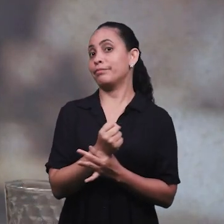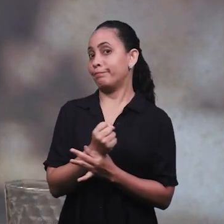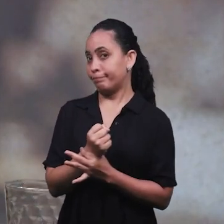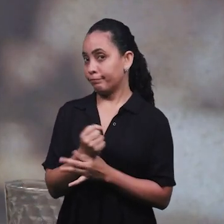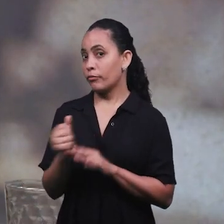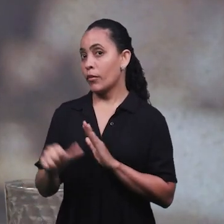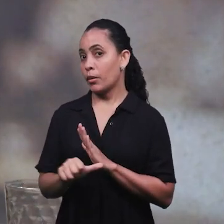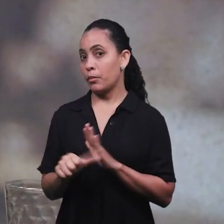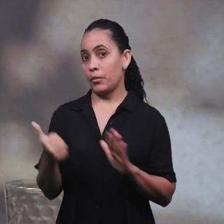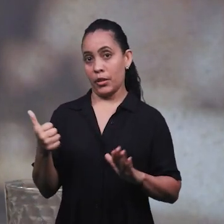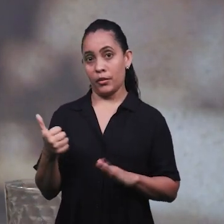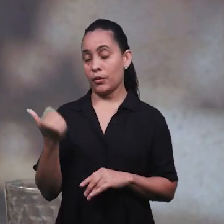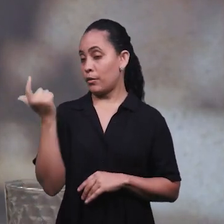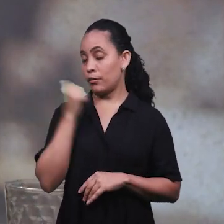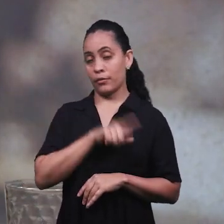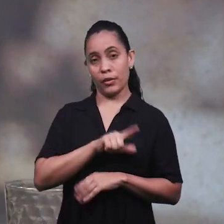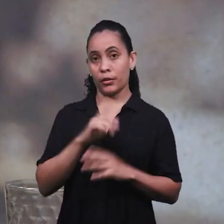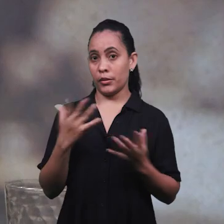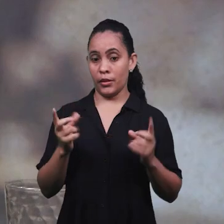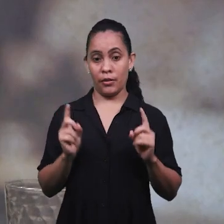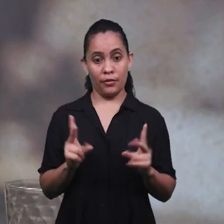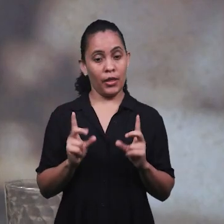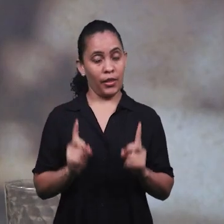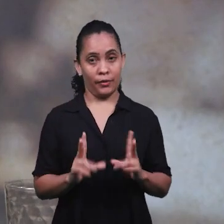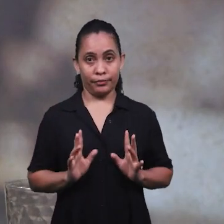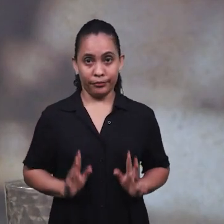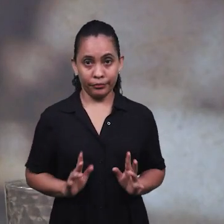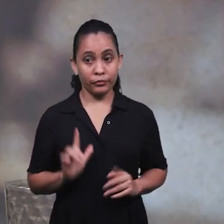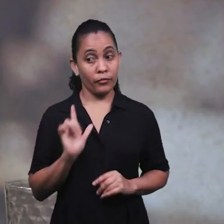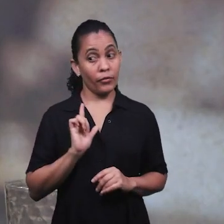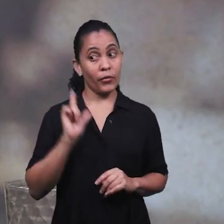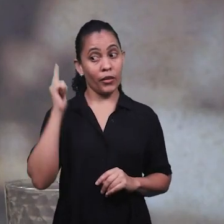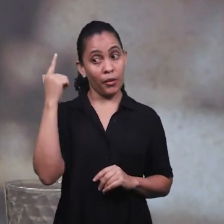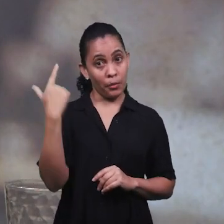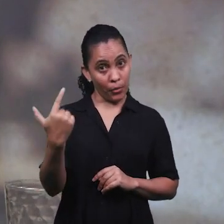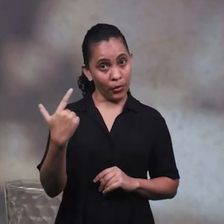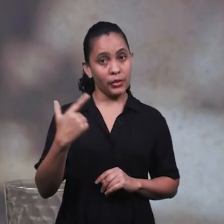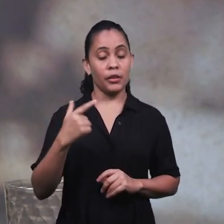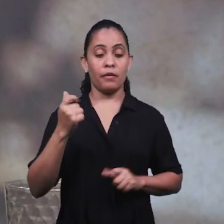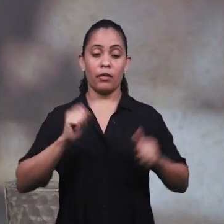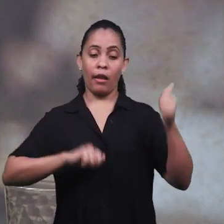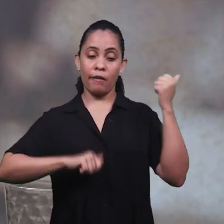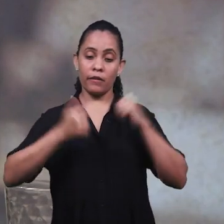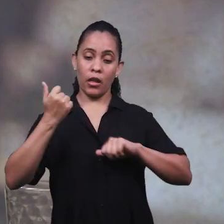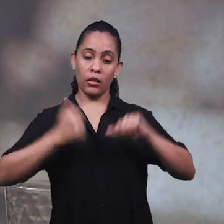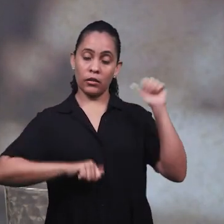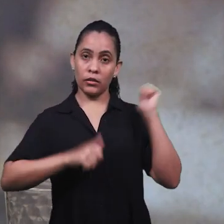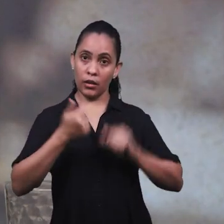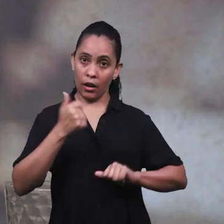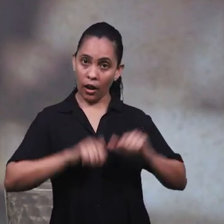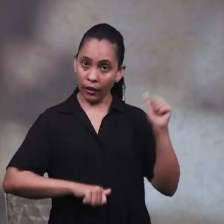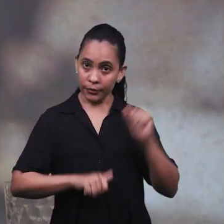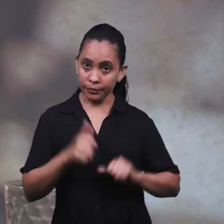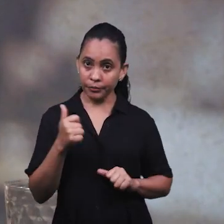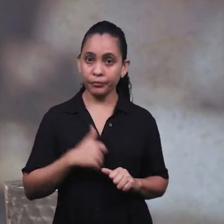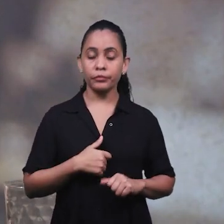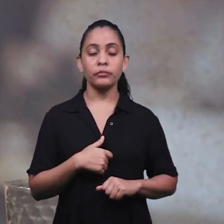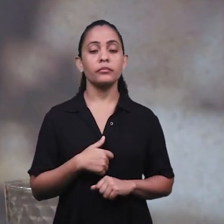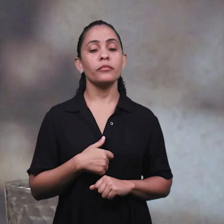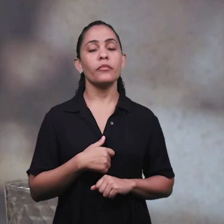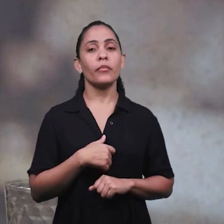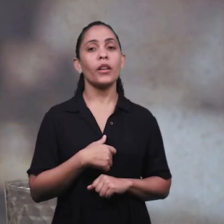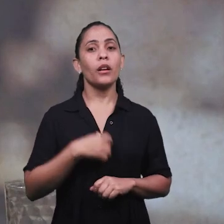primeira consequência é que você não vai conseguir vender o imóvel. Depois, ele vai ser avaliado, ou seja, vai haver um oficial de